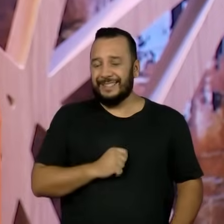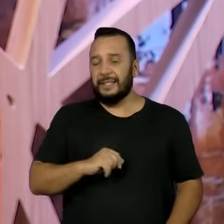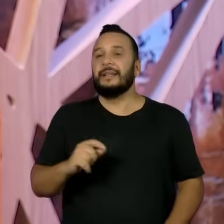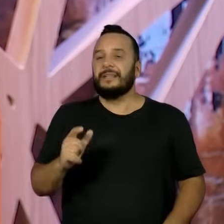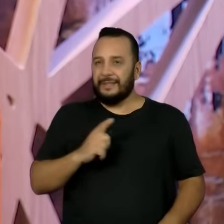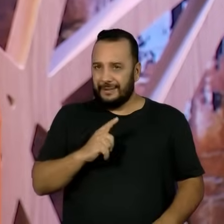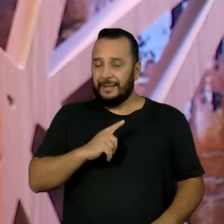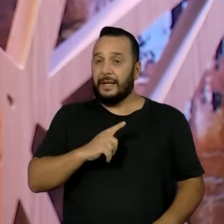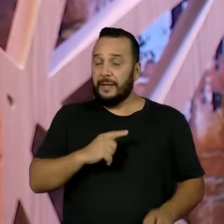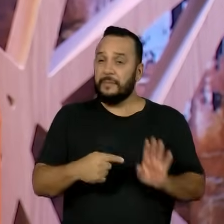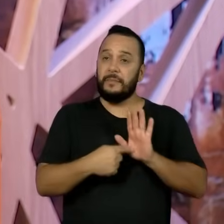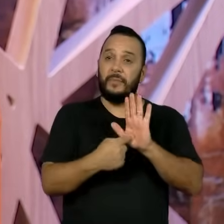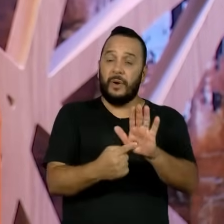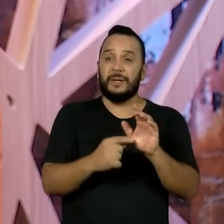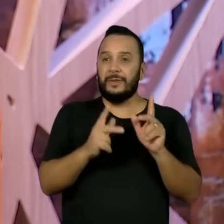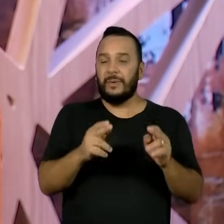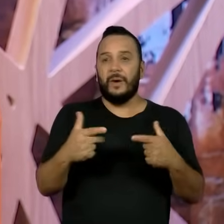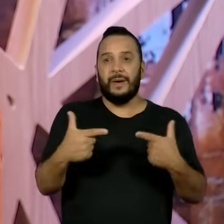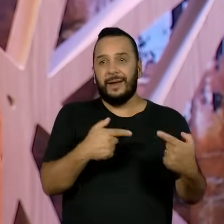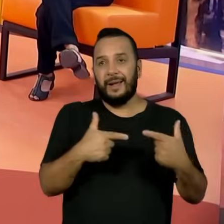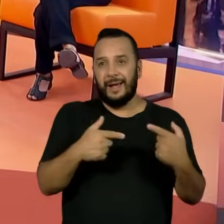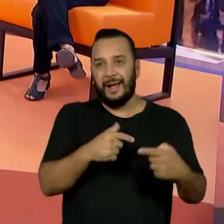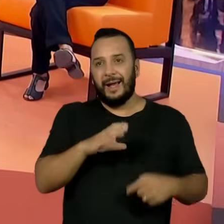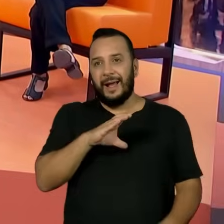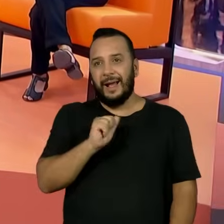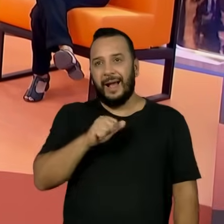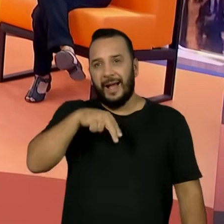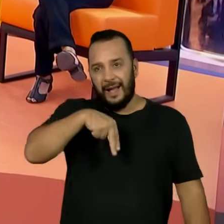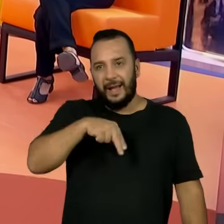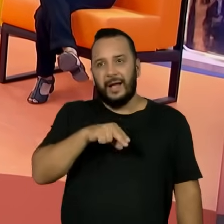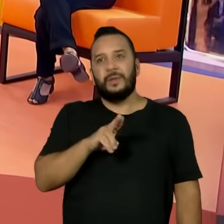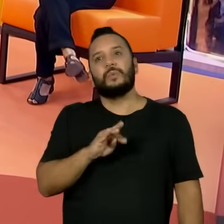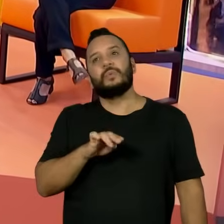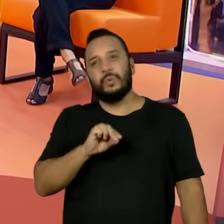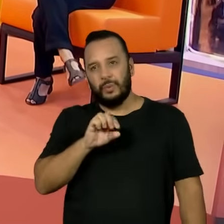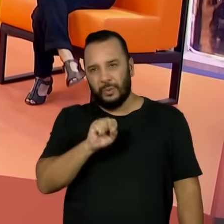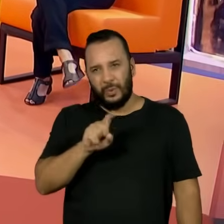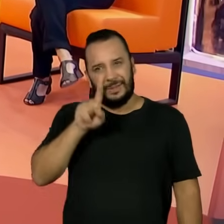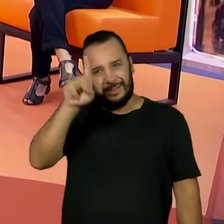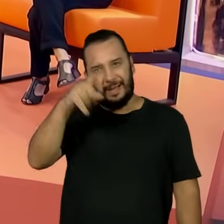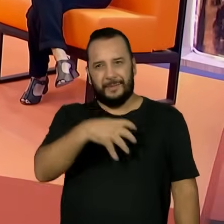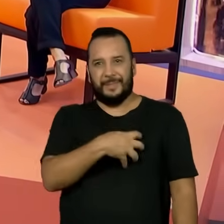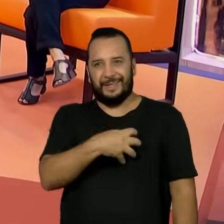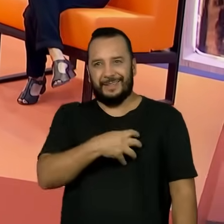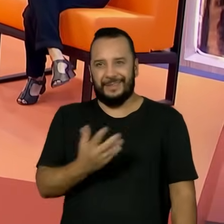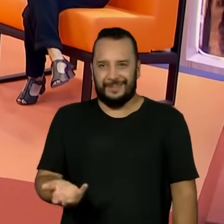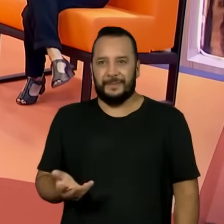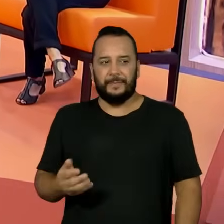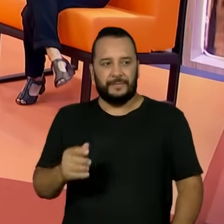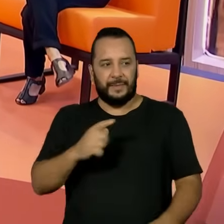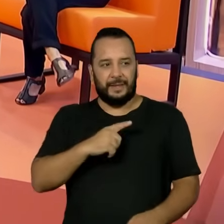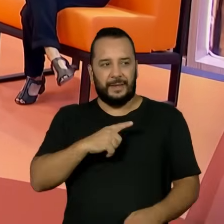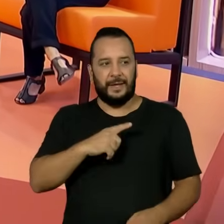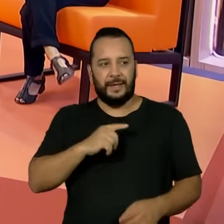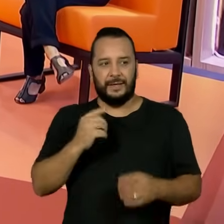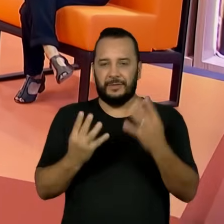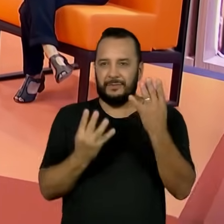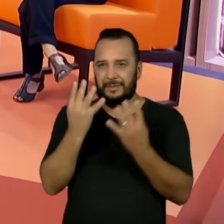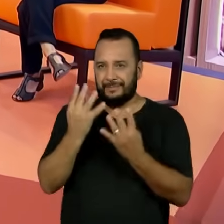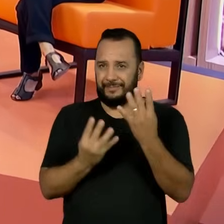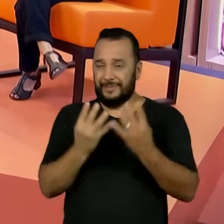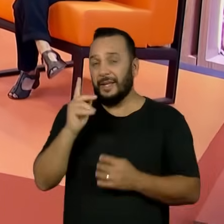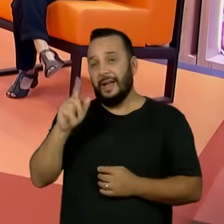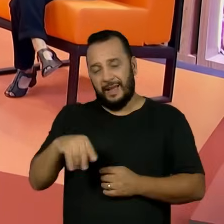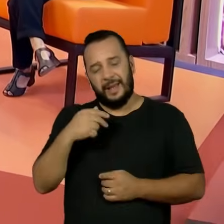da Guerra de Canudos. Você passa no sertão baiano, é um jogo lindo. E é uma personagem brasileira e está em todas as plataformas, é